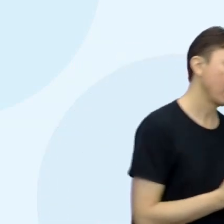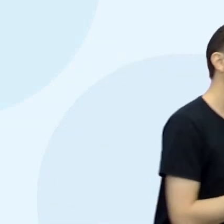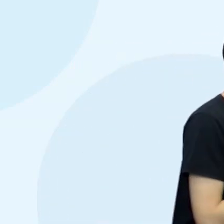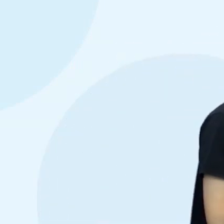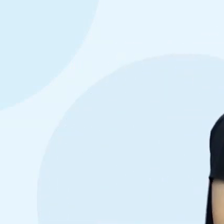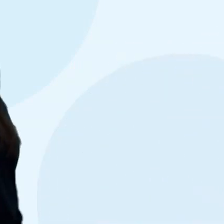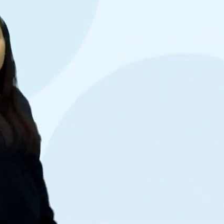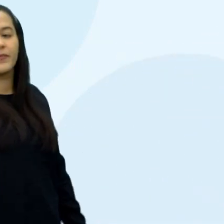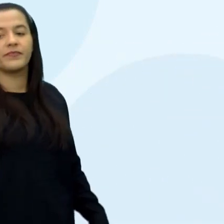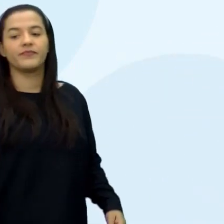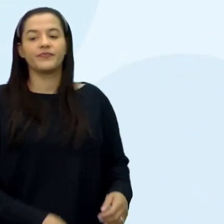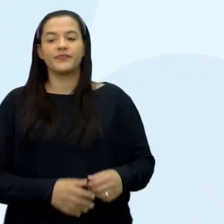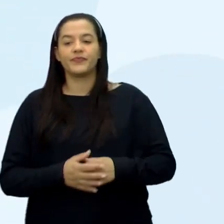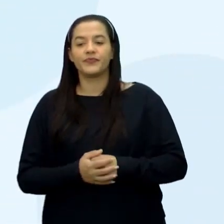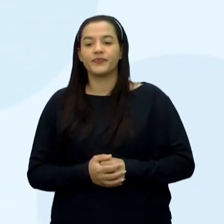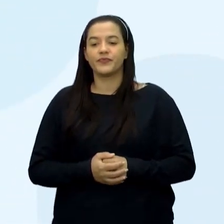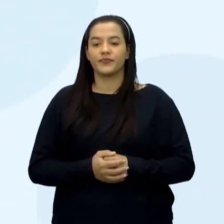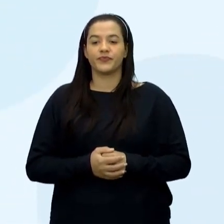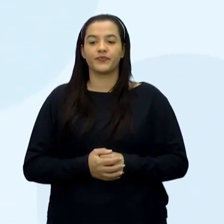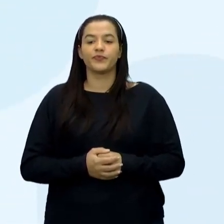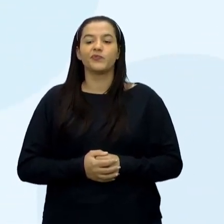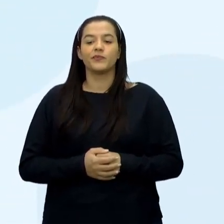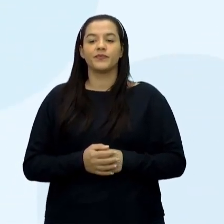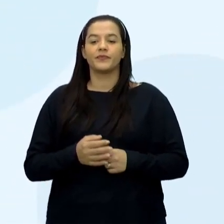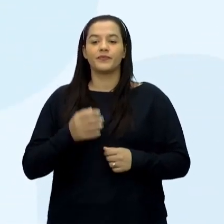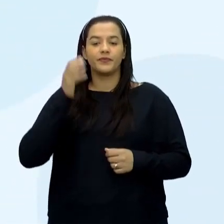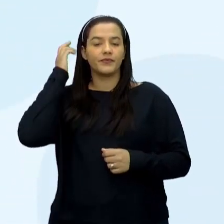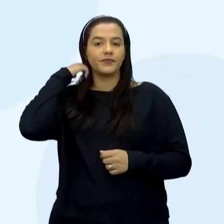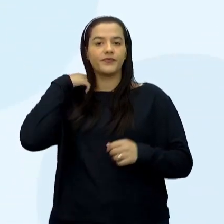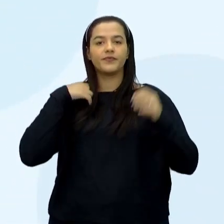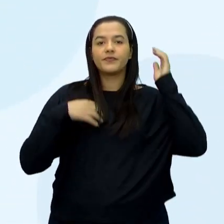aqui nesse nosso